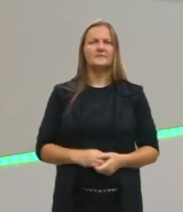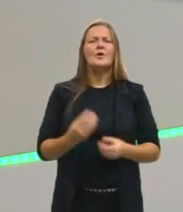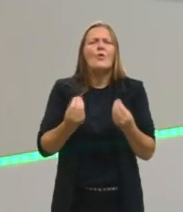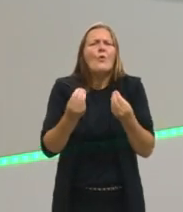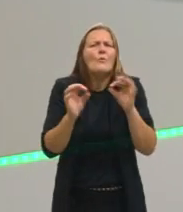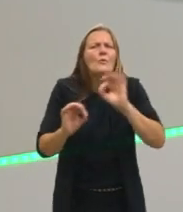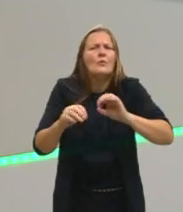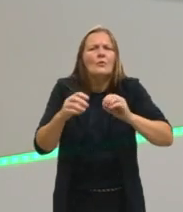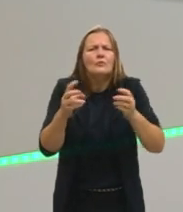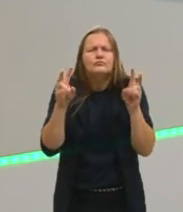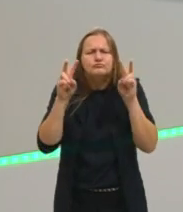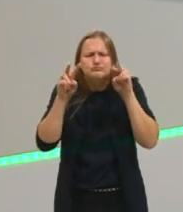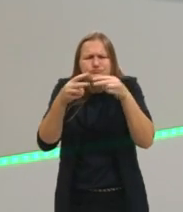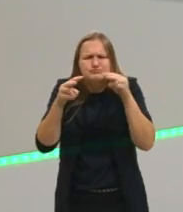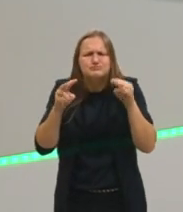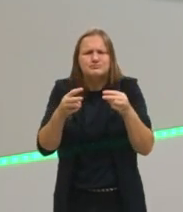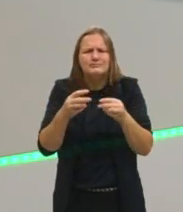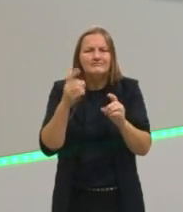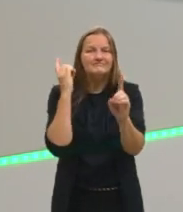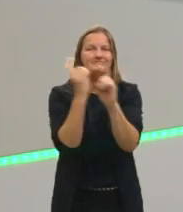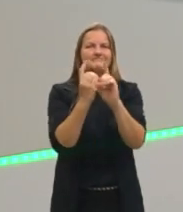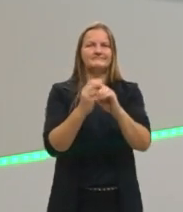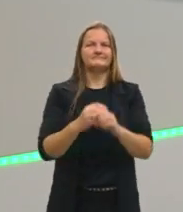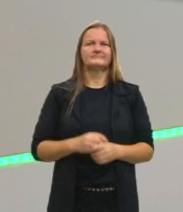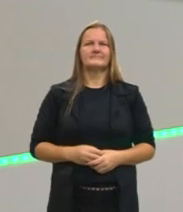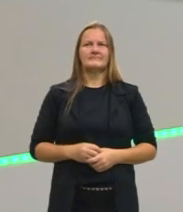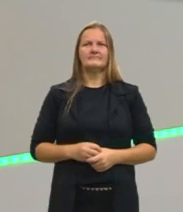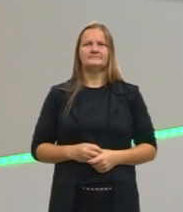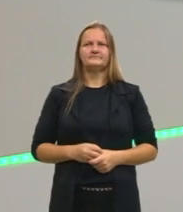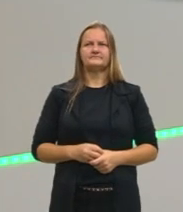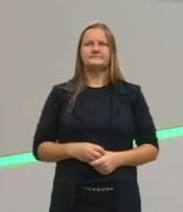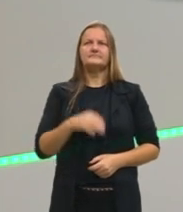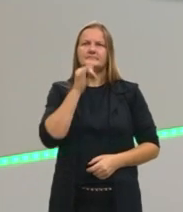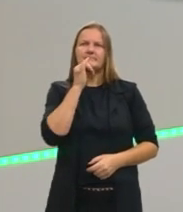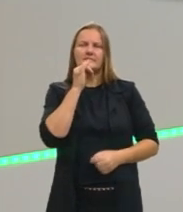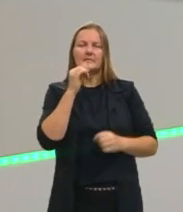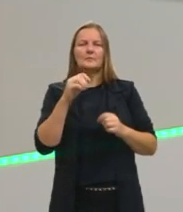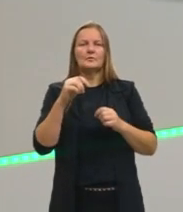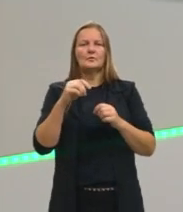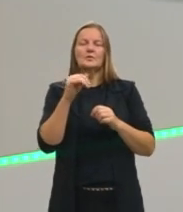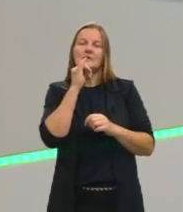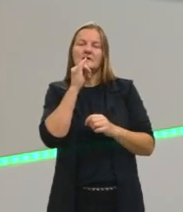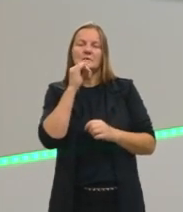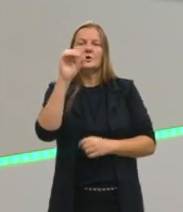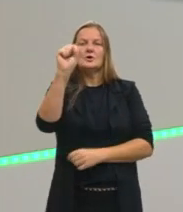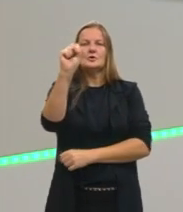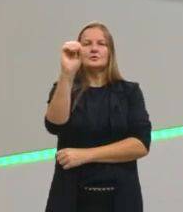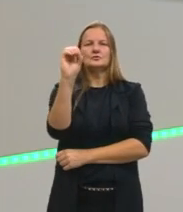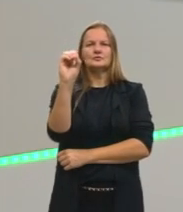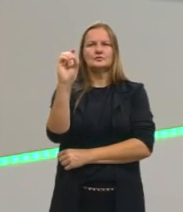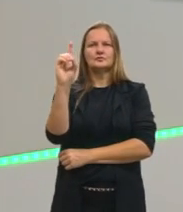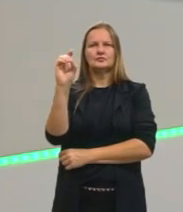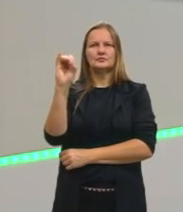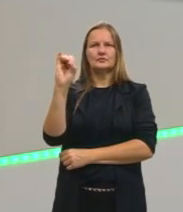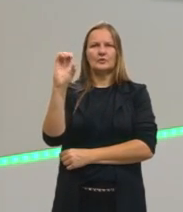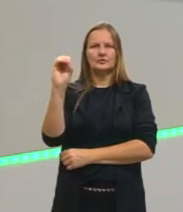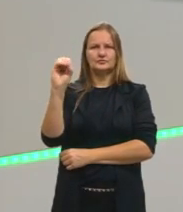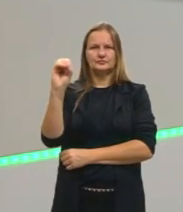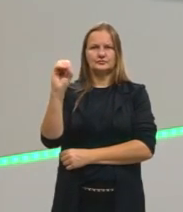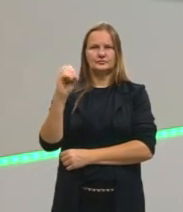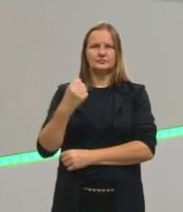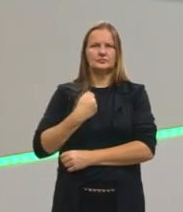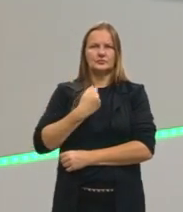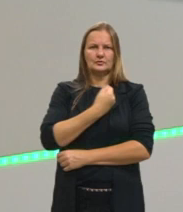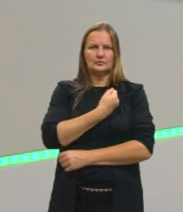fica isso para localizar o elemento na tabela periódica a que eu trouxe um exemplo que eu dou sódio os olhos tem um no há